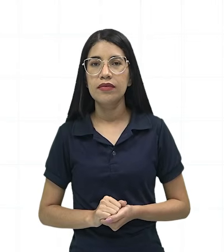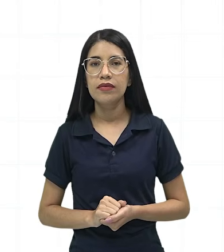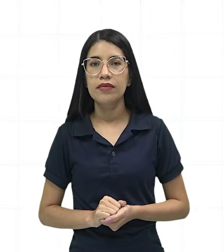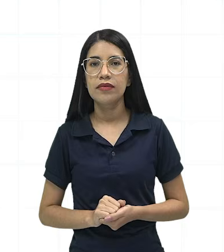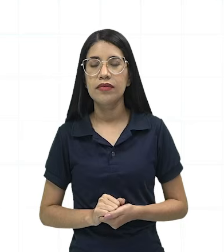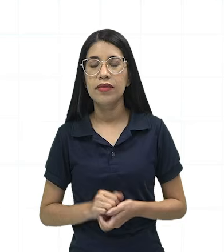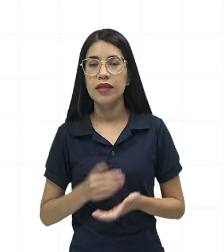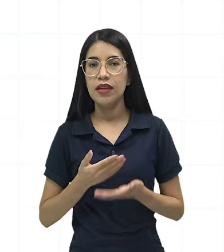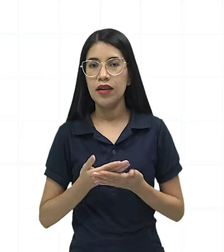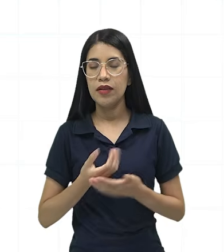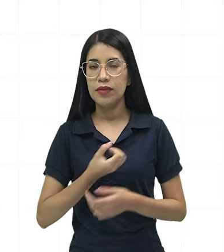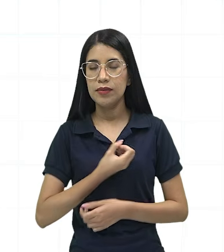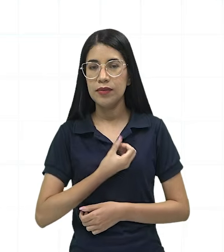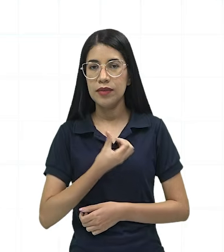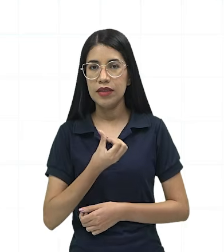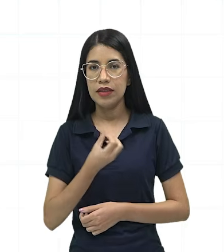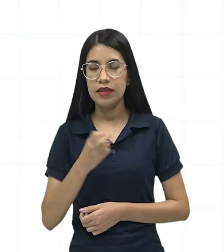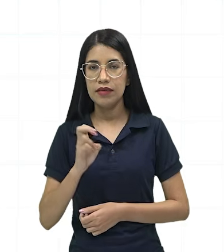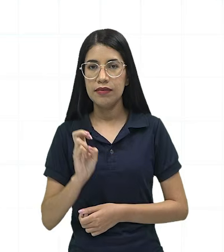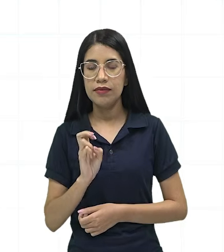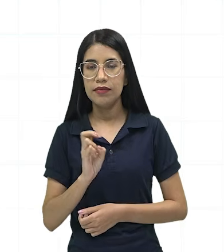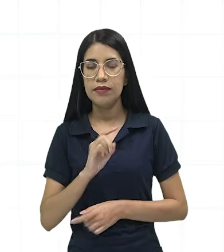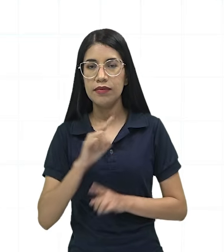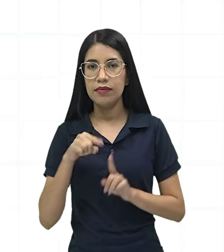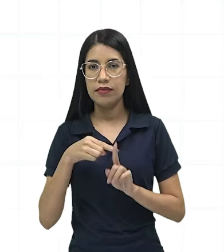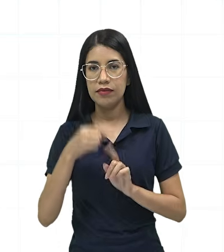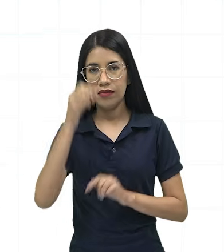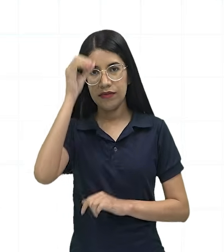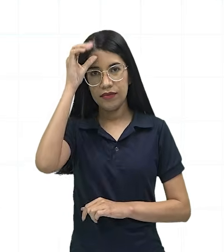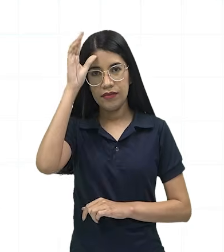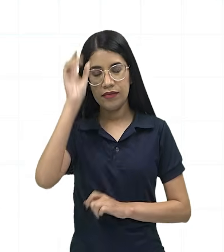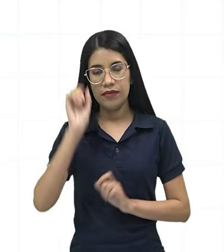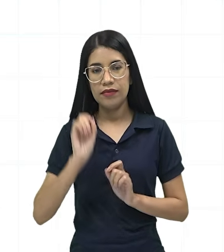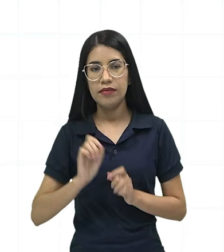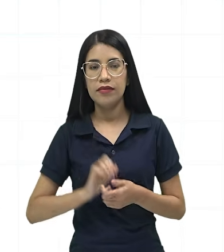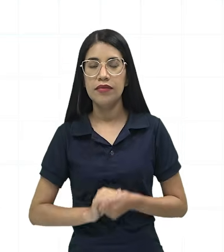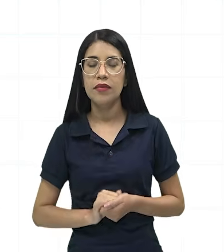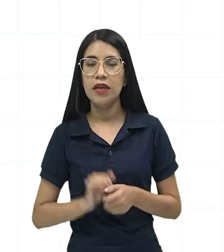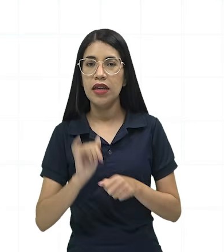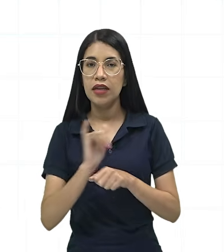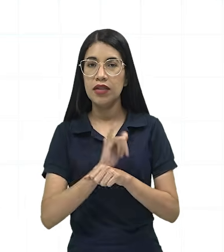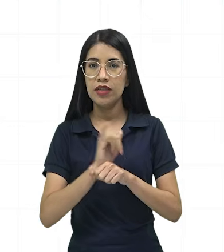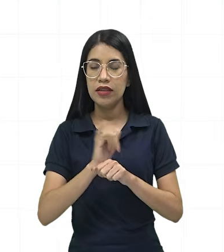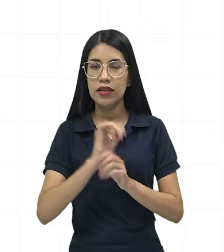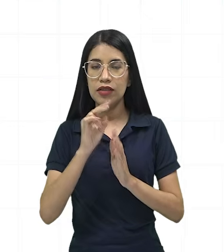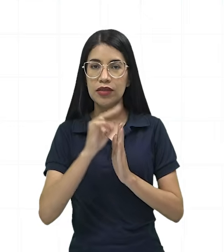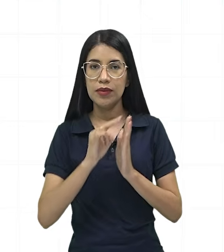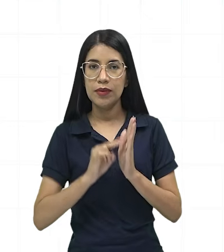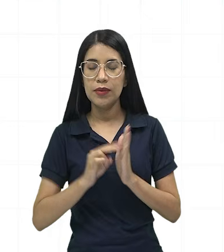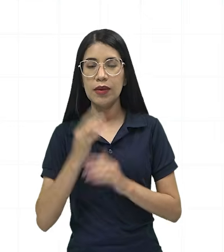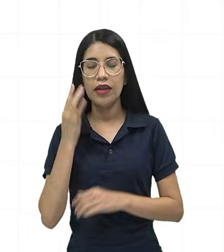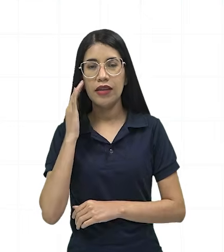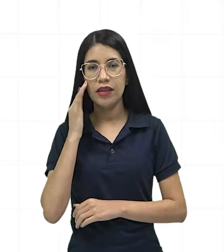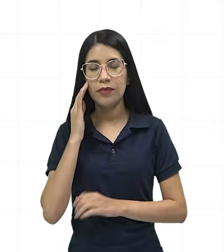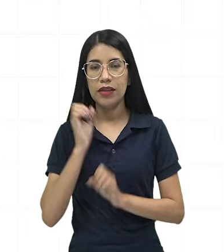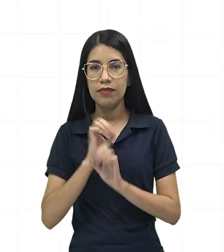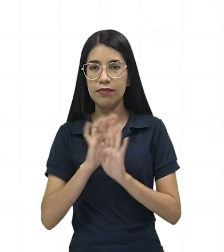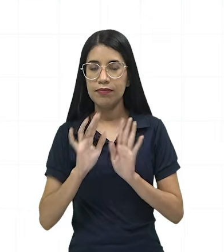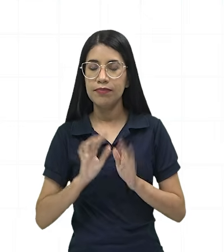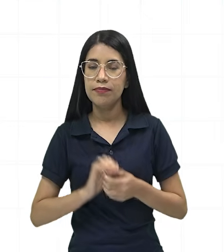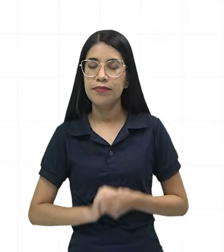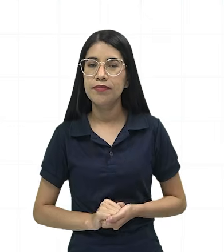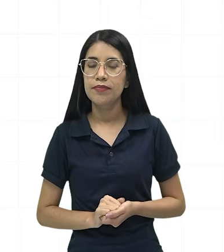Temos a aula de número 65, o nosso objeto de conhecimento, estratégia de leitura, apreciação e